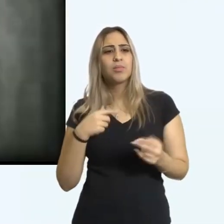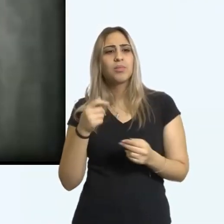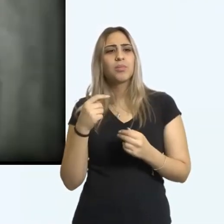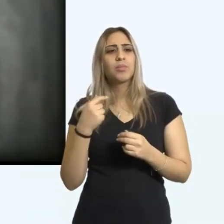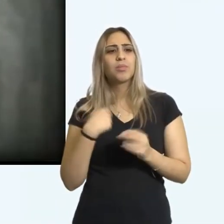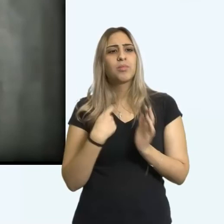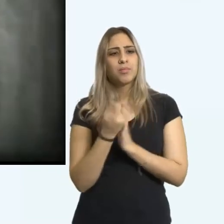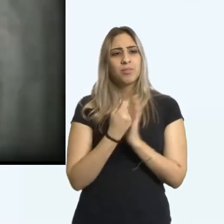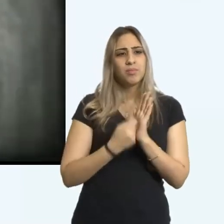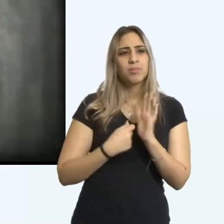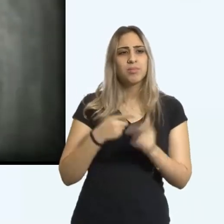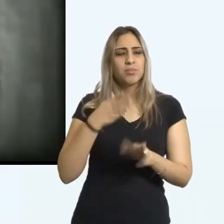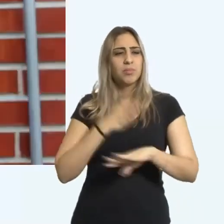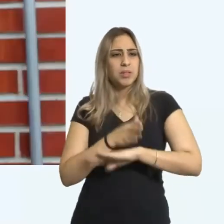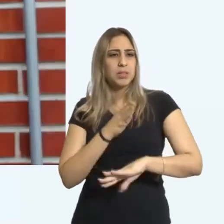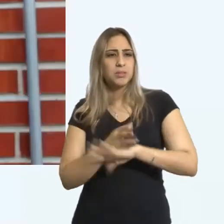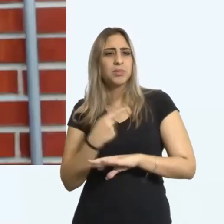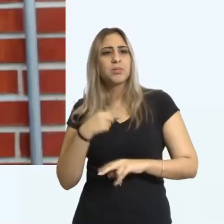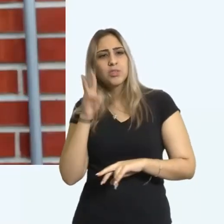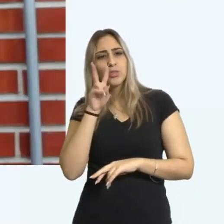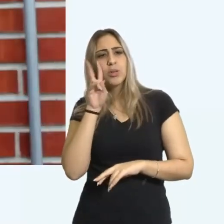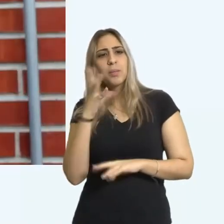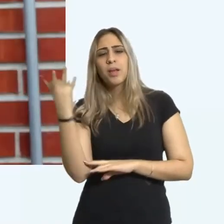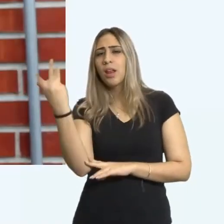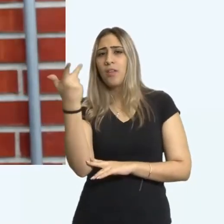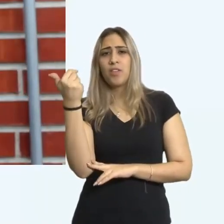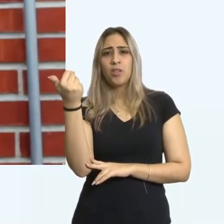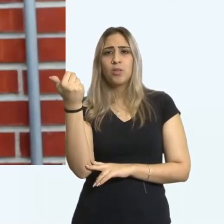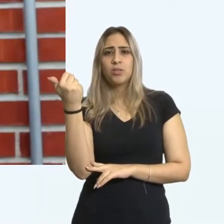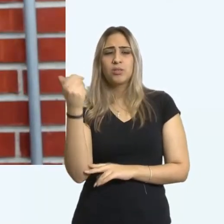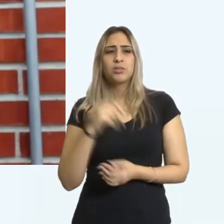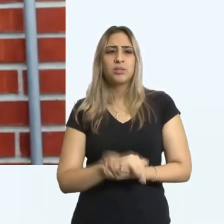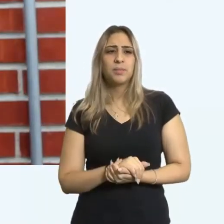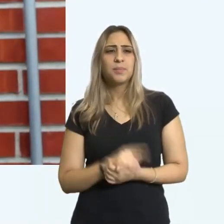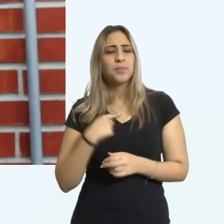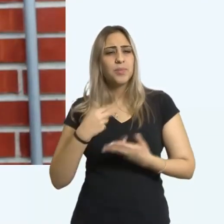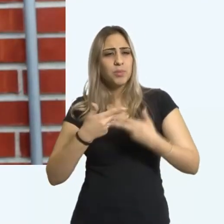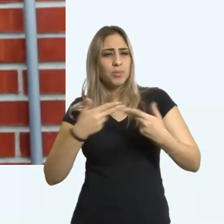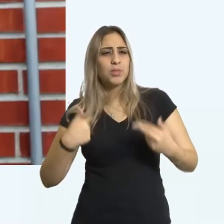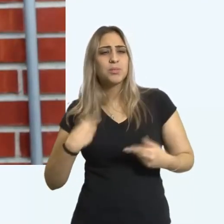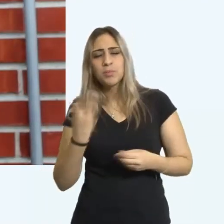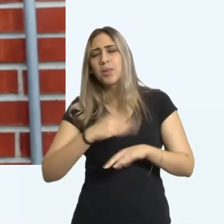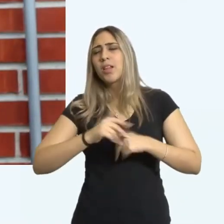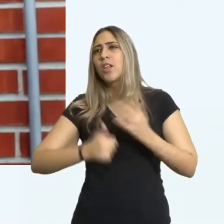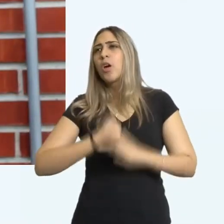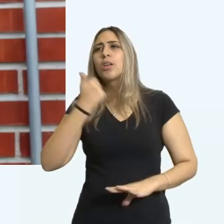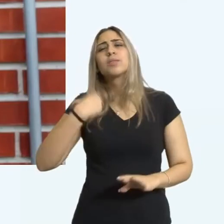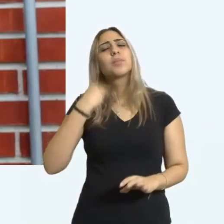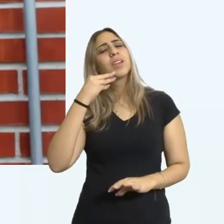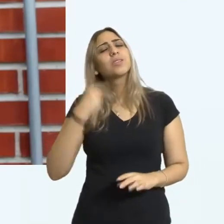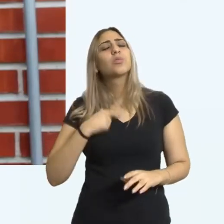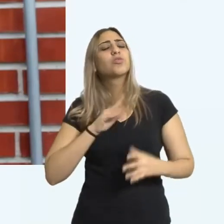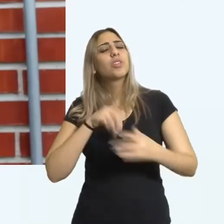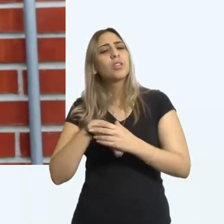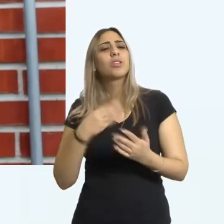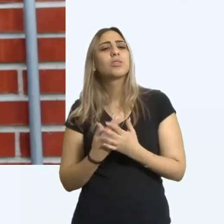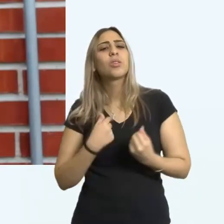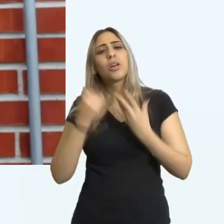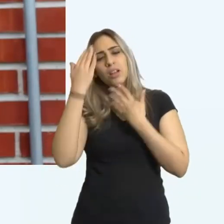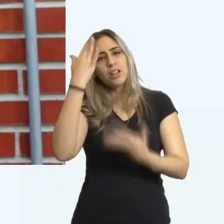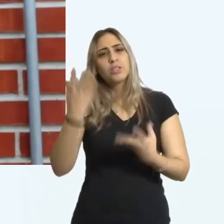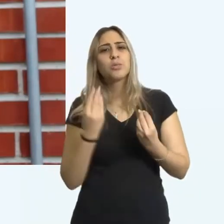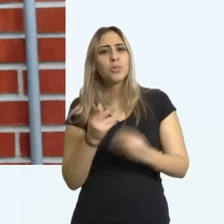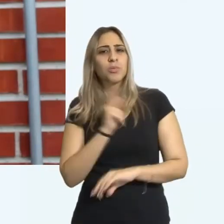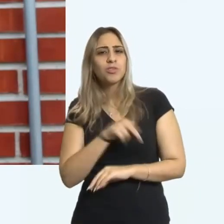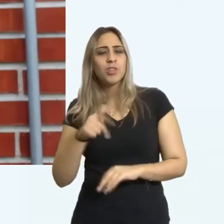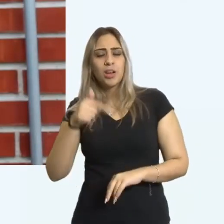participou da Tropicália e tem a sua história e maravilhosa quem para mim foi uma das melhores experiências que tive na escola e eu agradeço